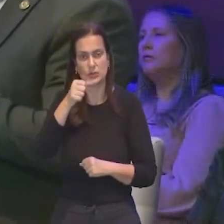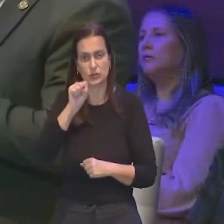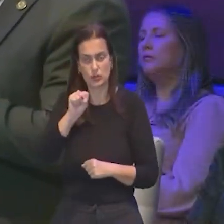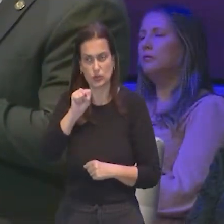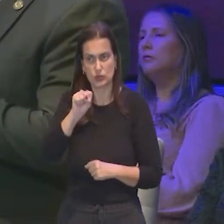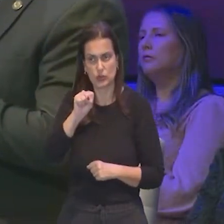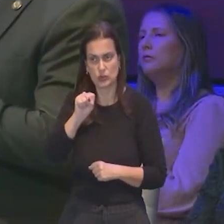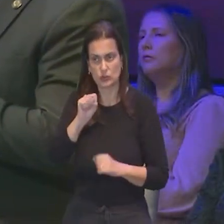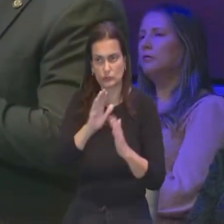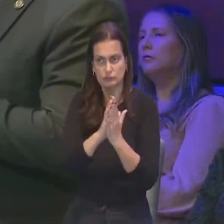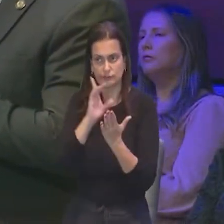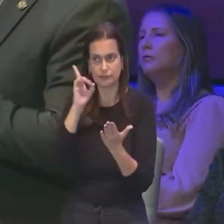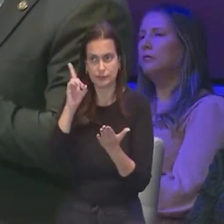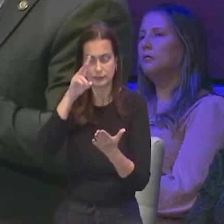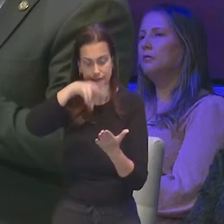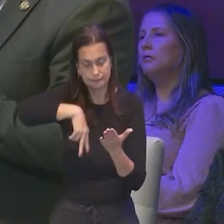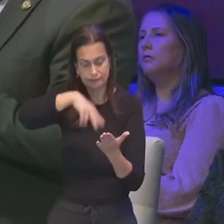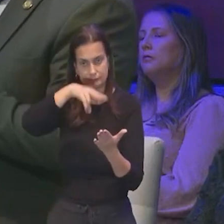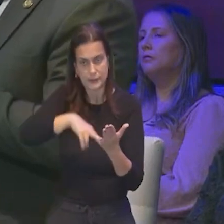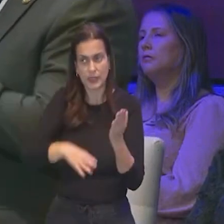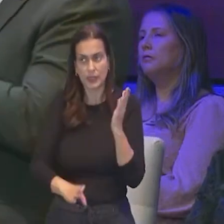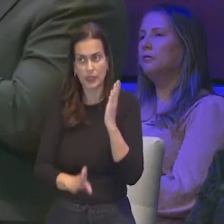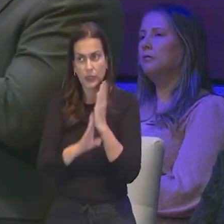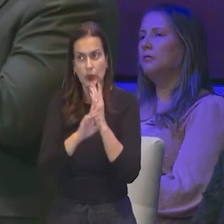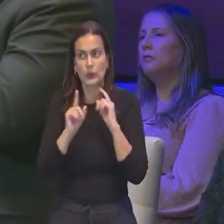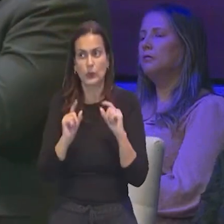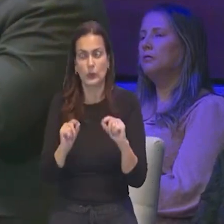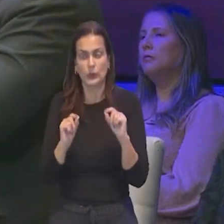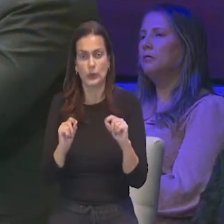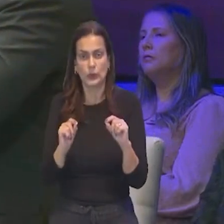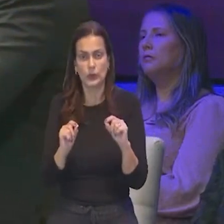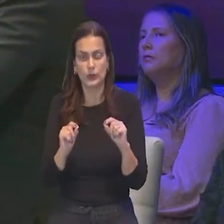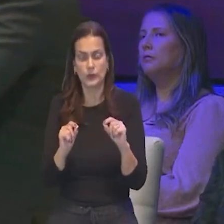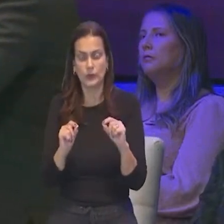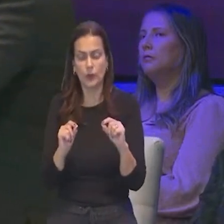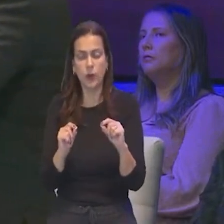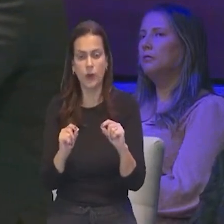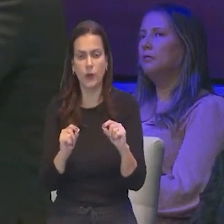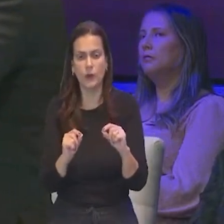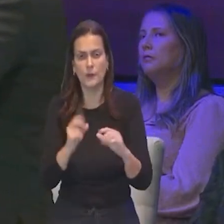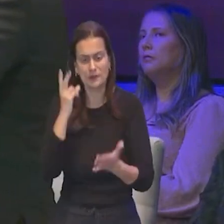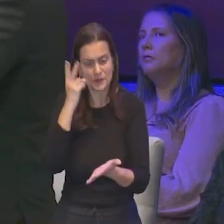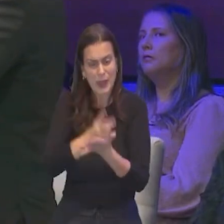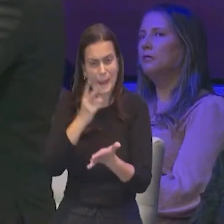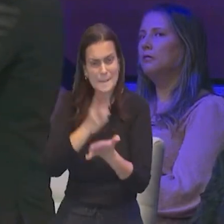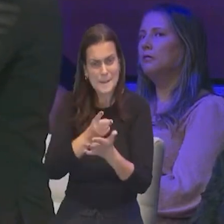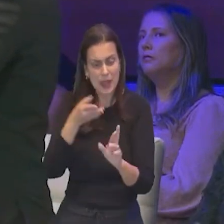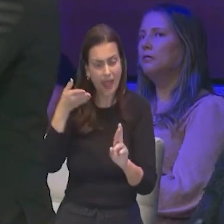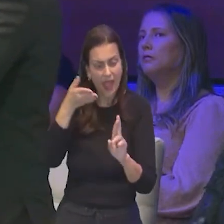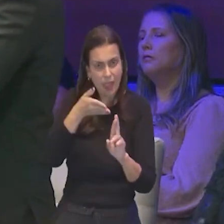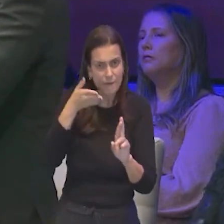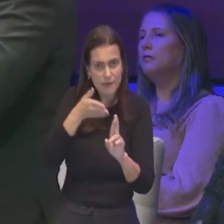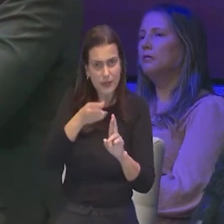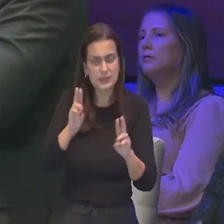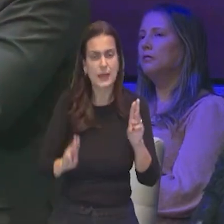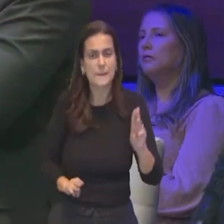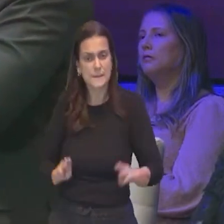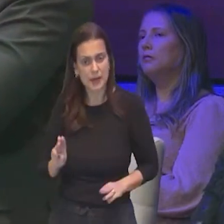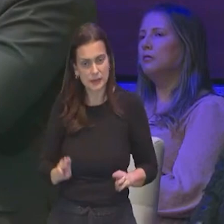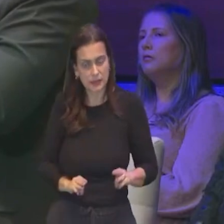Salmo 118, porque nós encontramos praticamente as mesmas referências de Mateus 21, nós